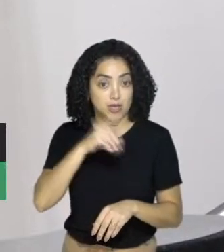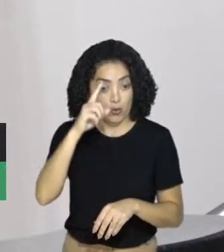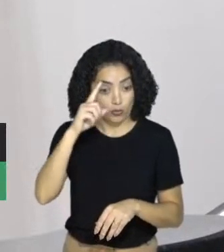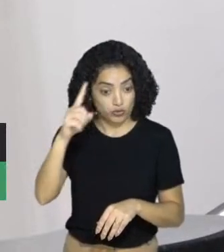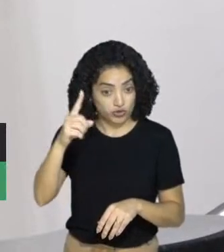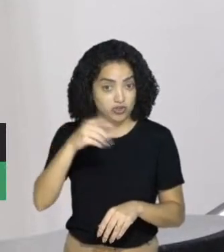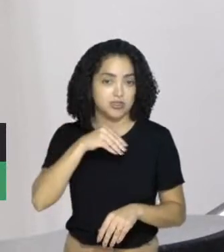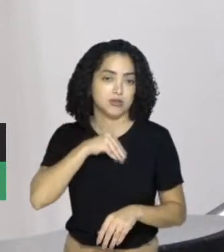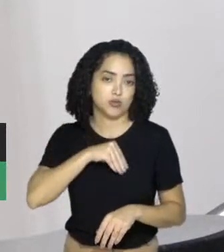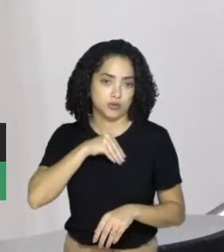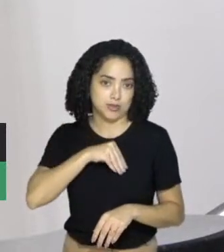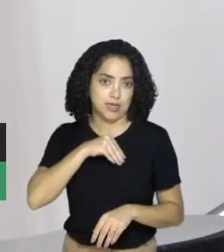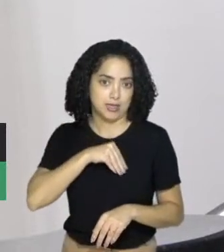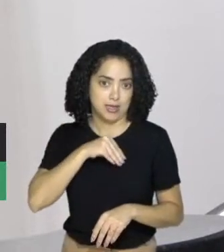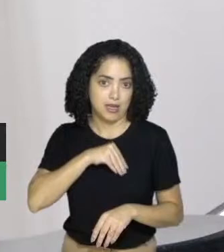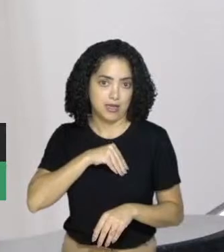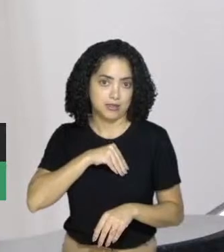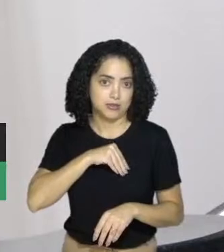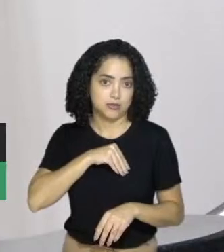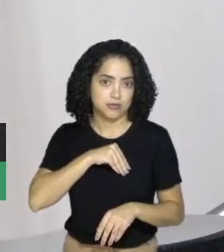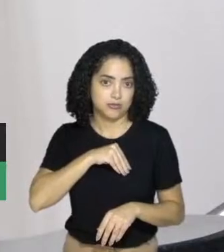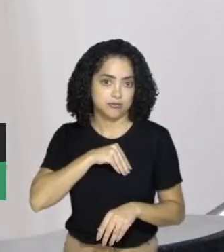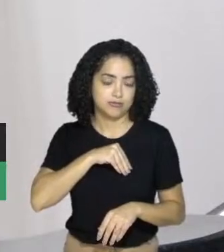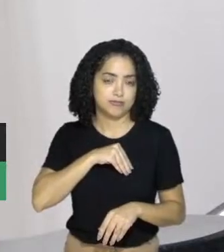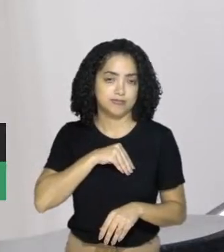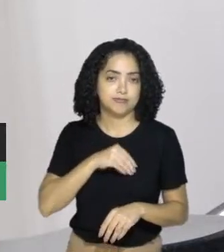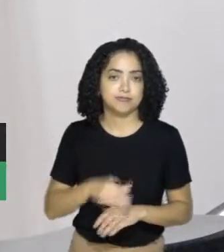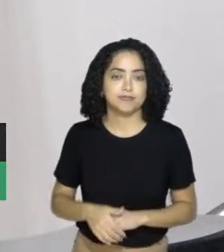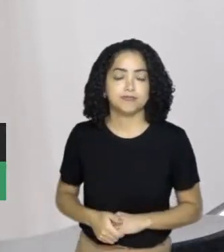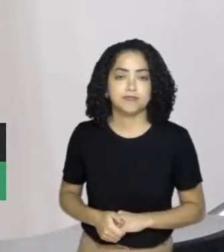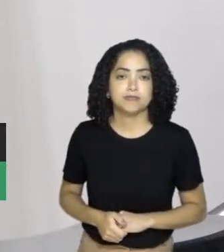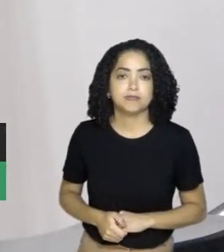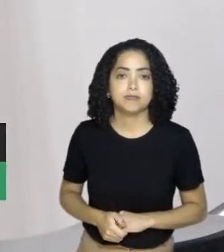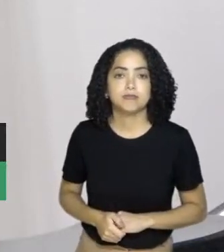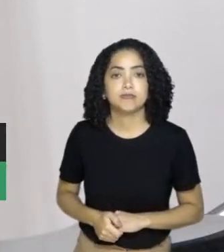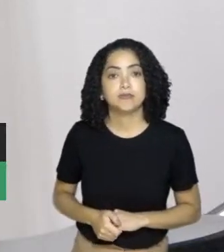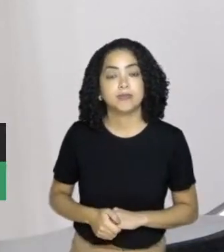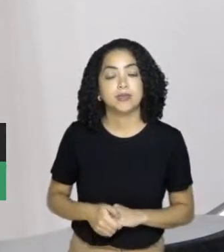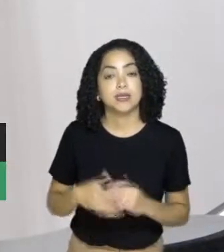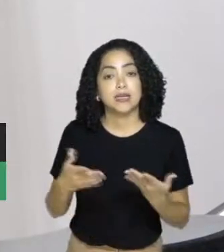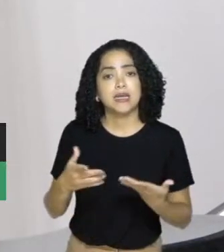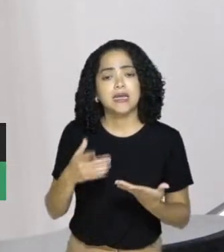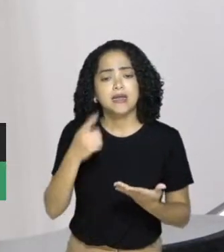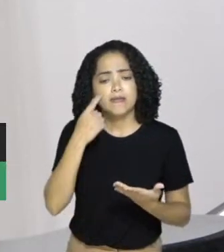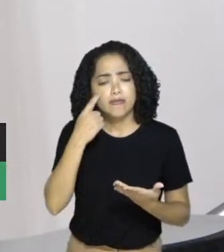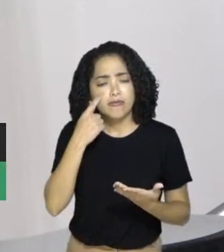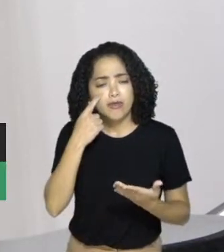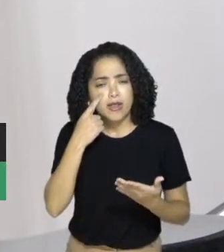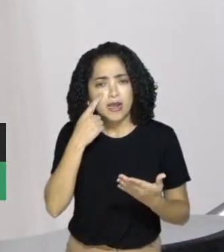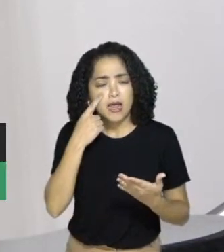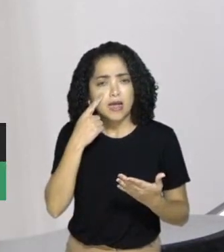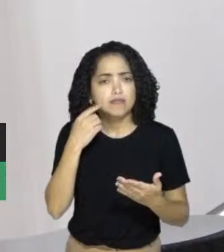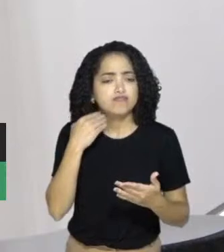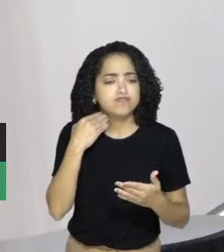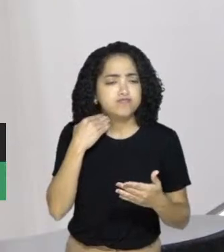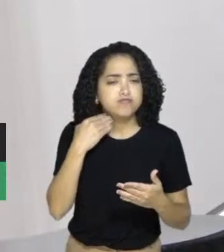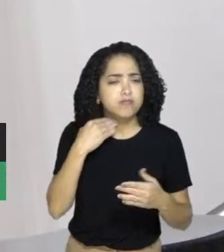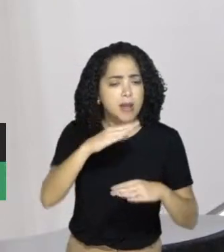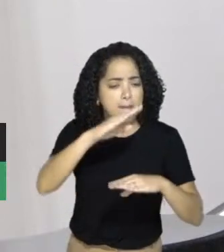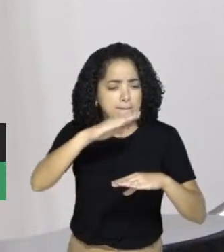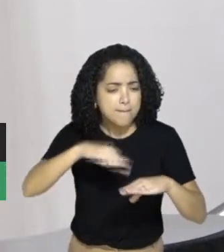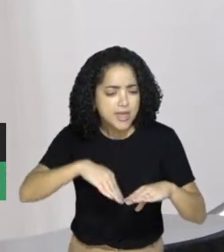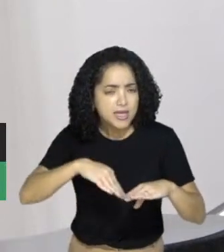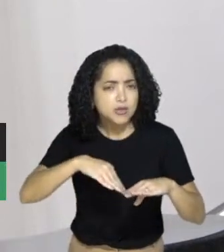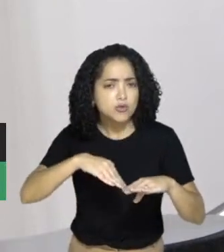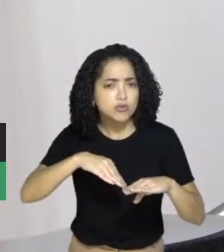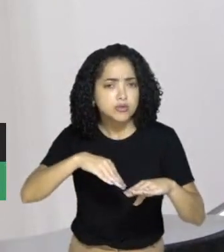pagamento, Nathalie, Napoleão, e na sua conta entra menos dinheiro do que na conta do